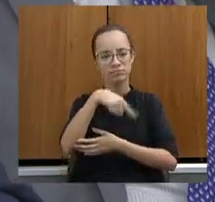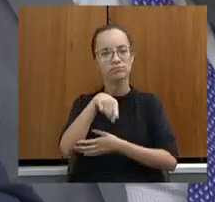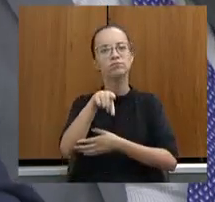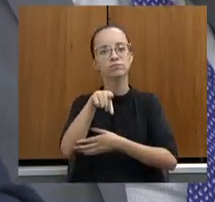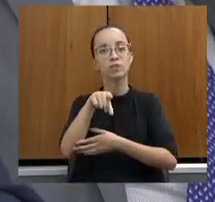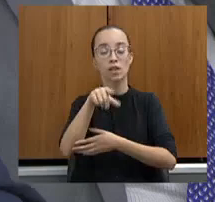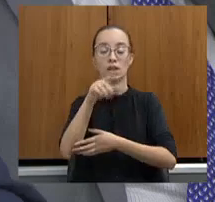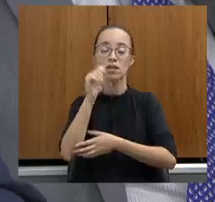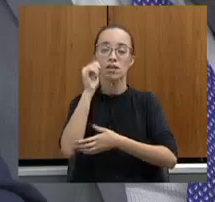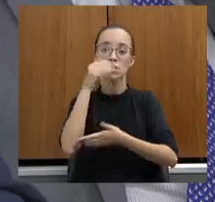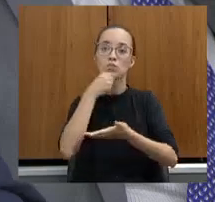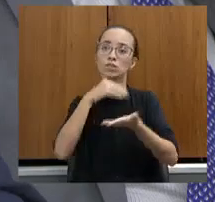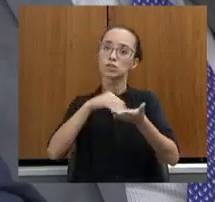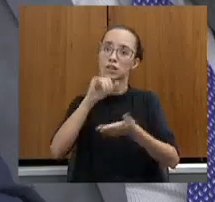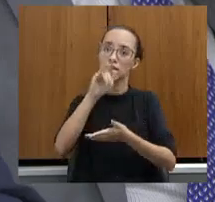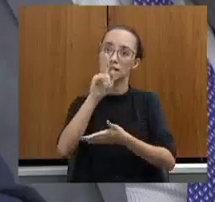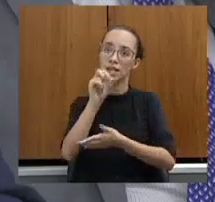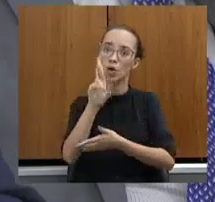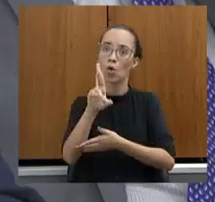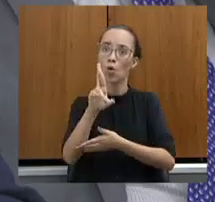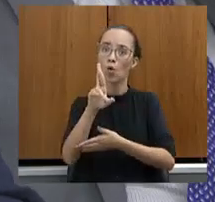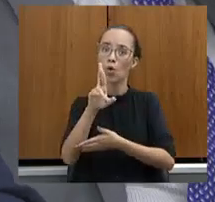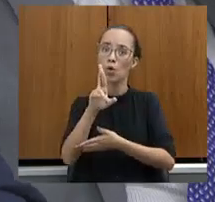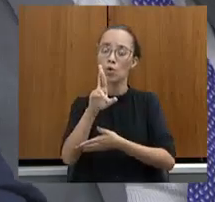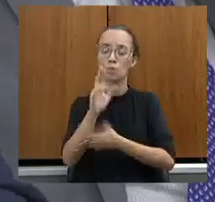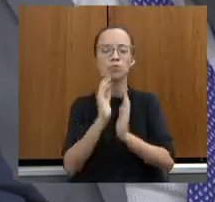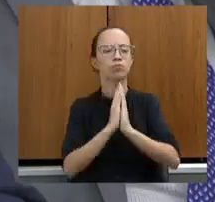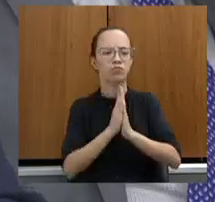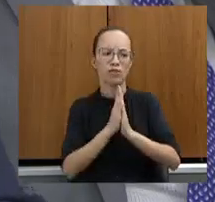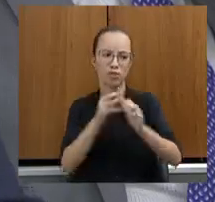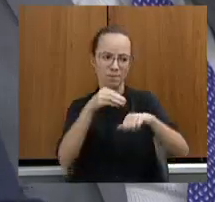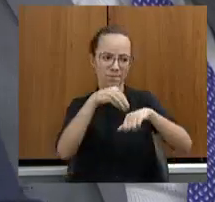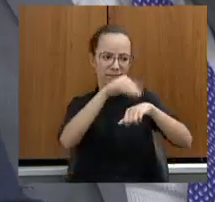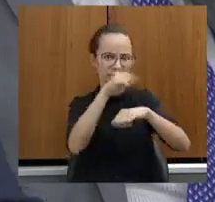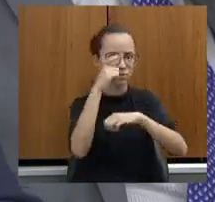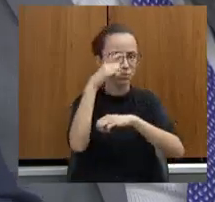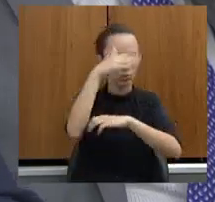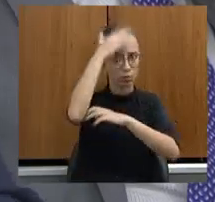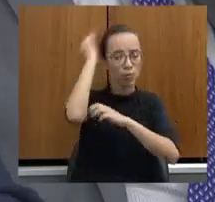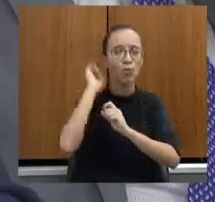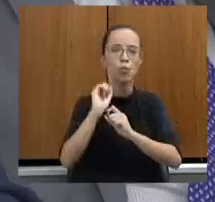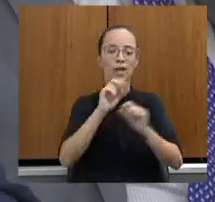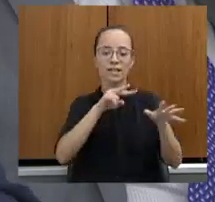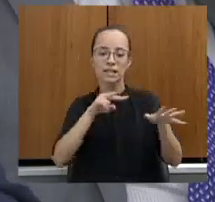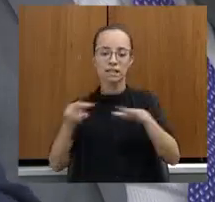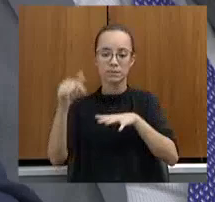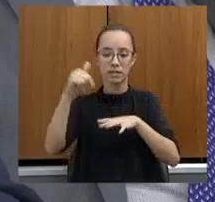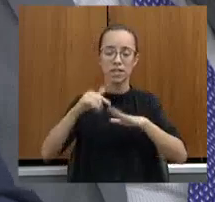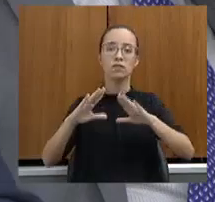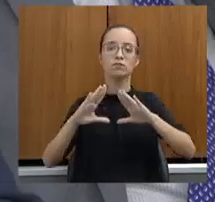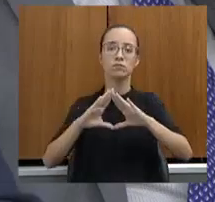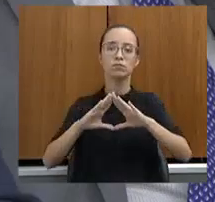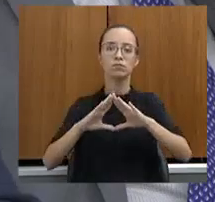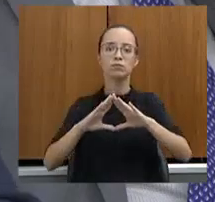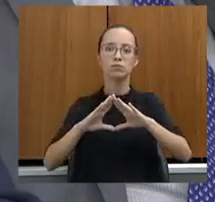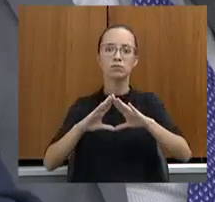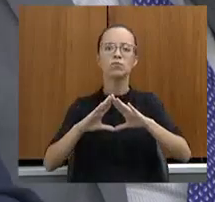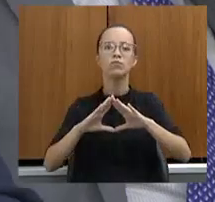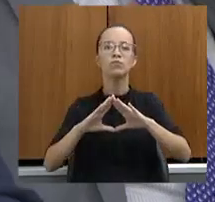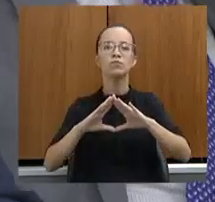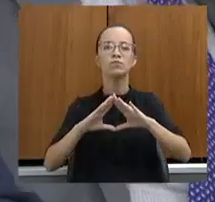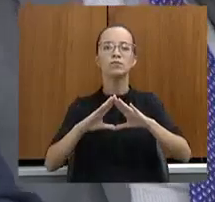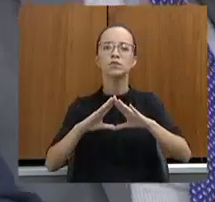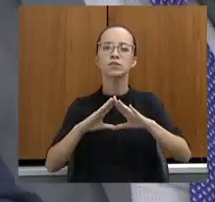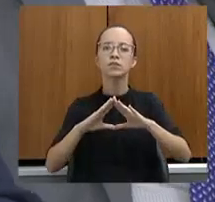secretário Igor vai transmitir ao Governador que essa semana aqui na Assembleia Legislativa Sem dúvida alguma